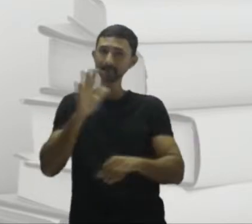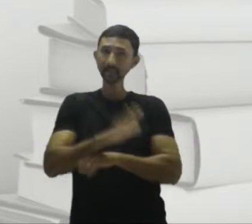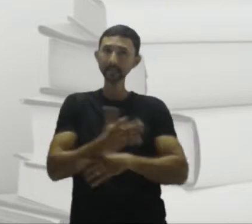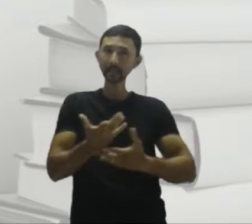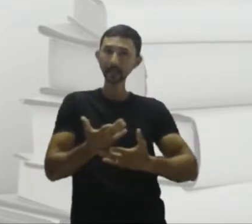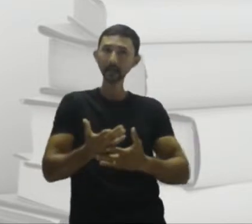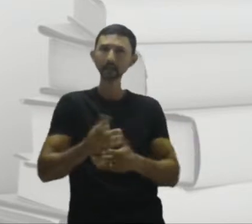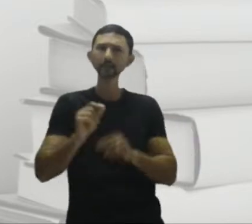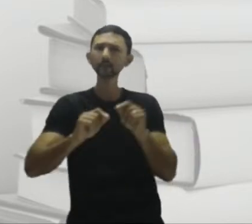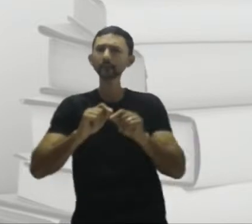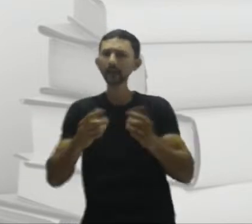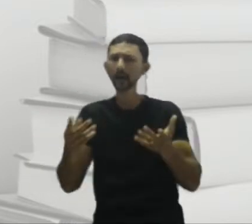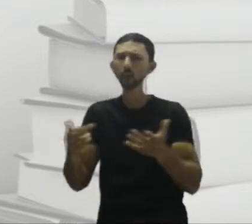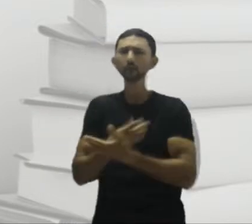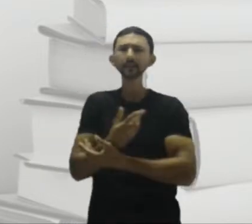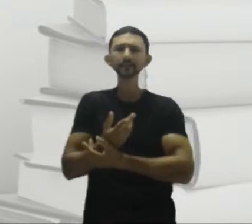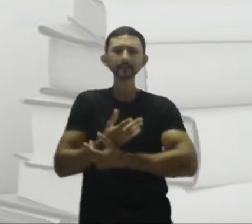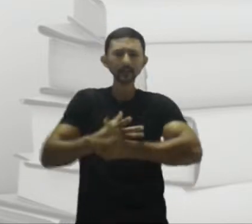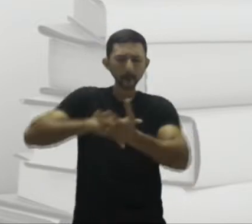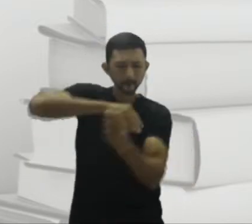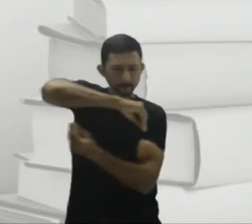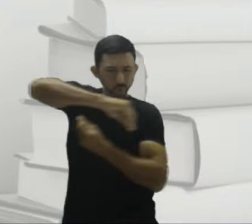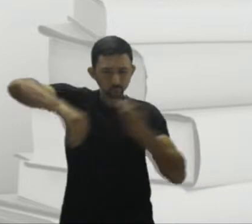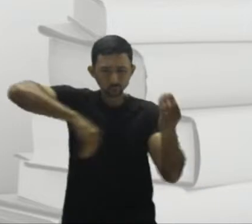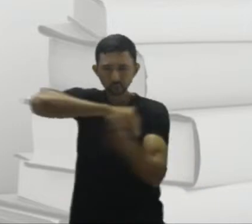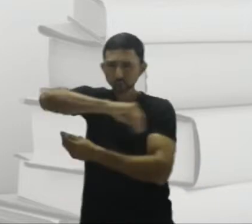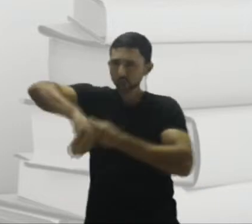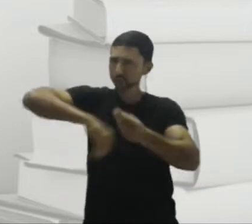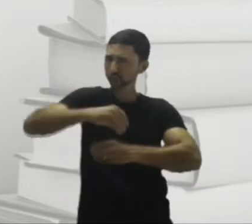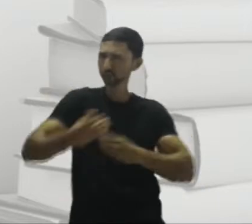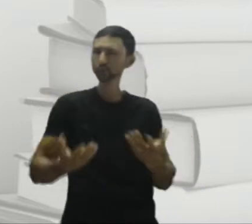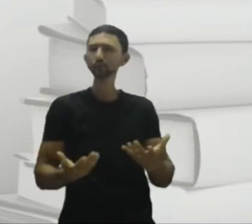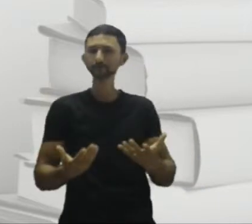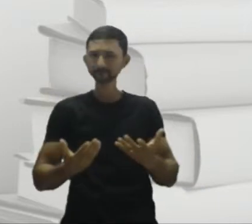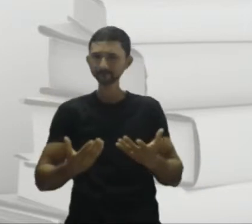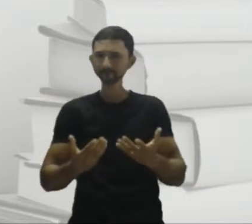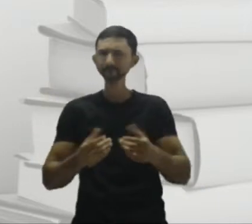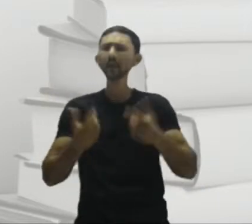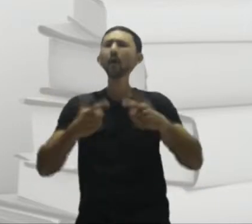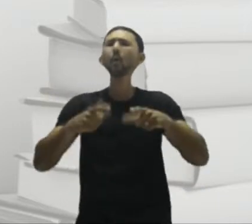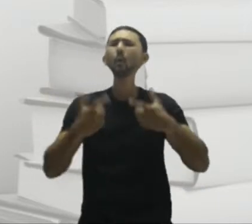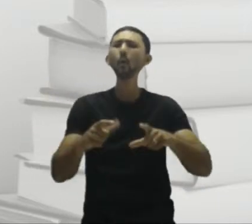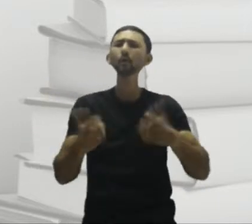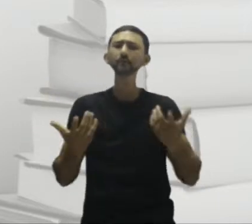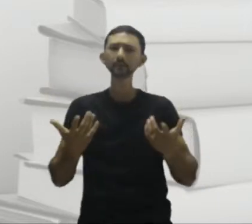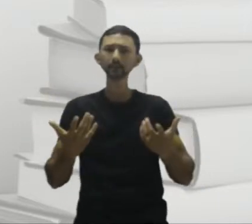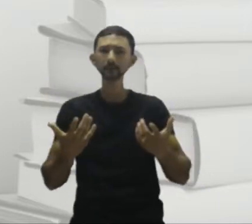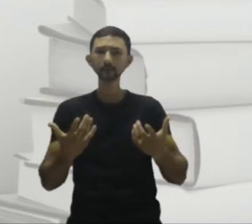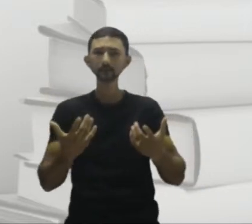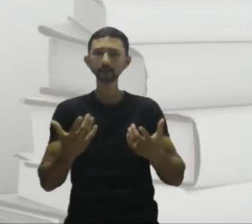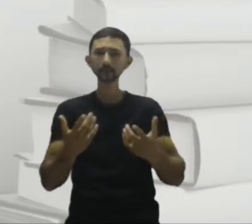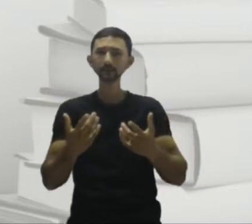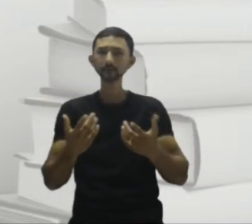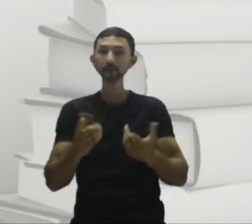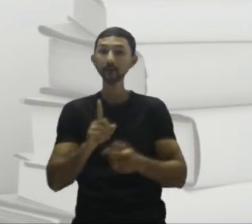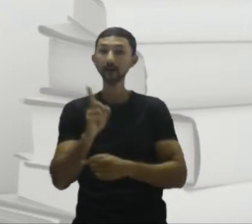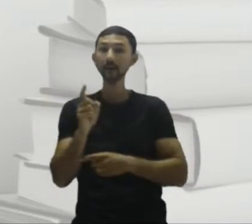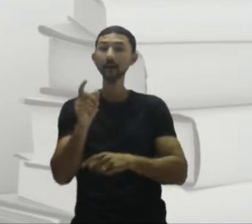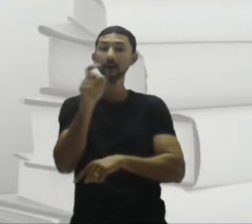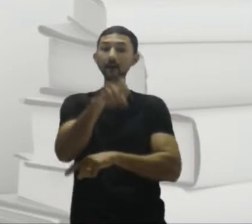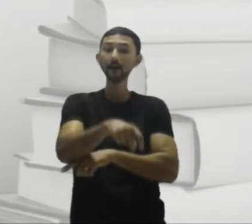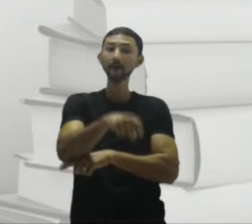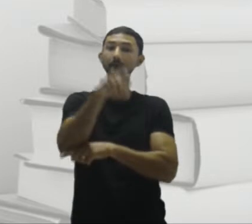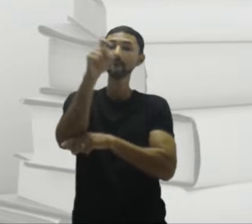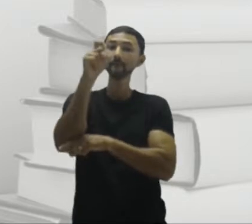eles causam rebuliço ali onde eles estão. E onde é que eles estão? Na doca do